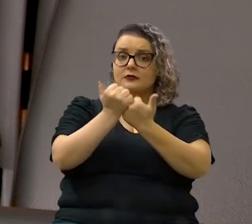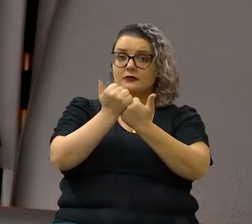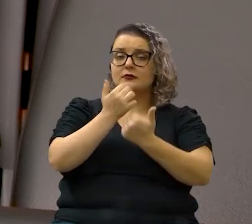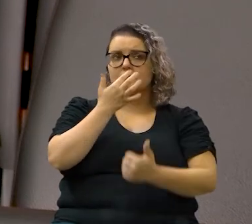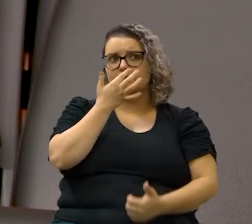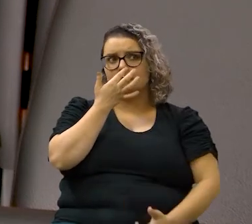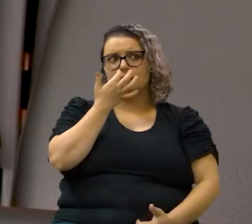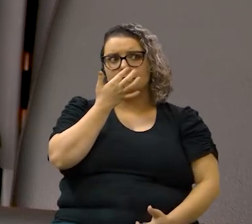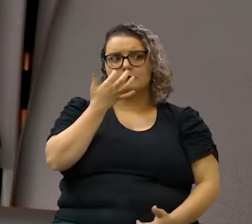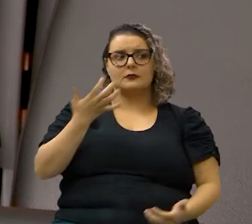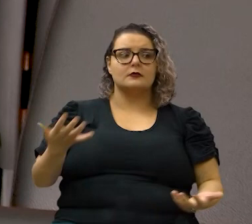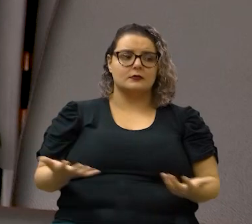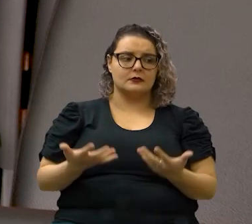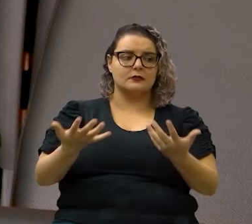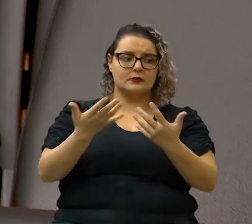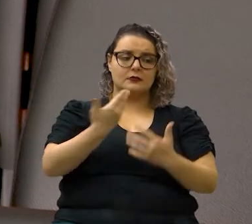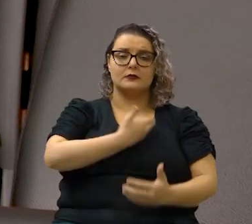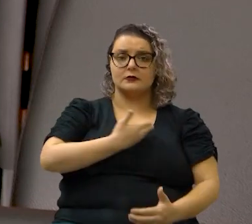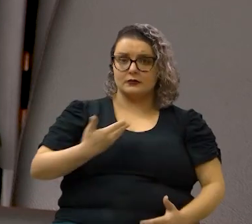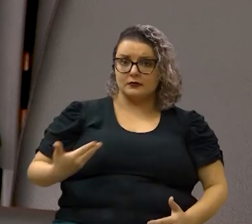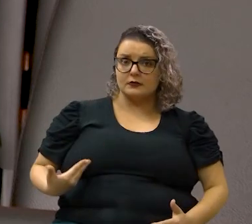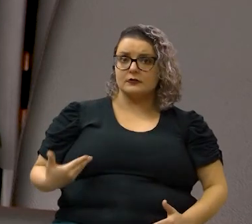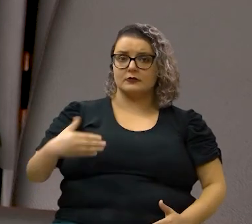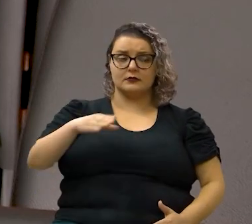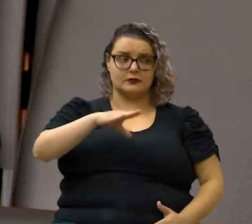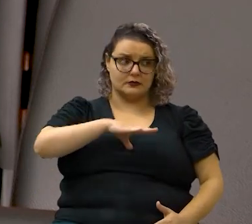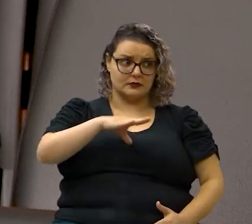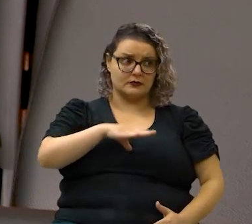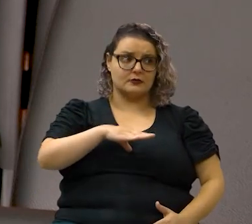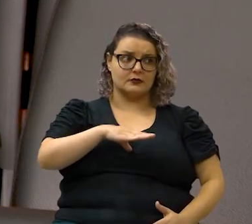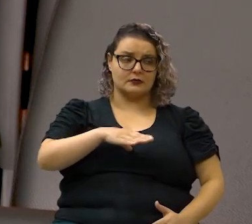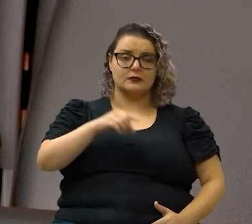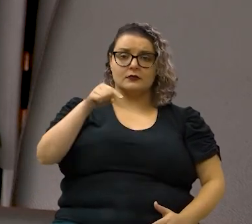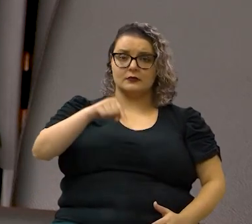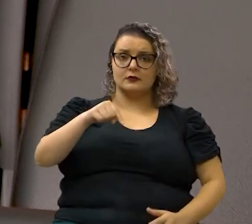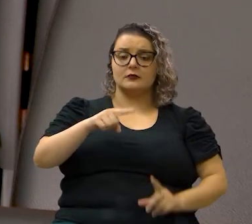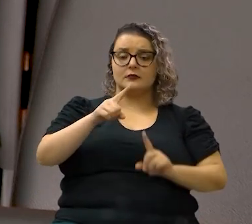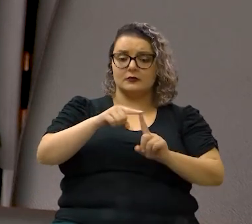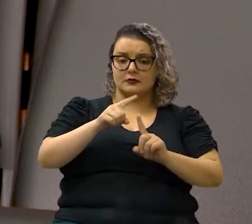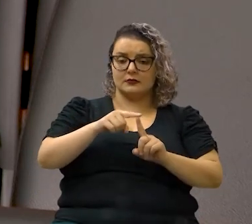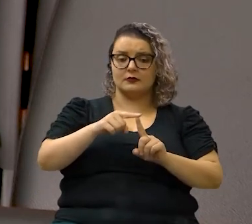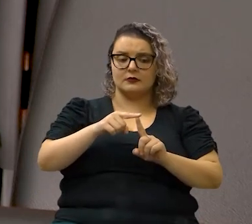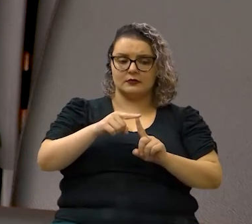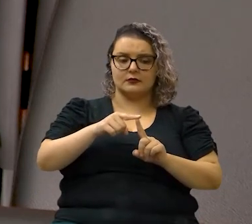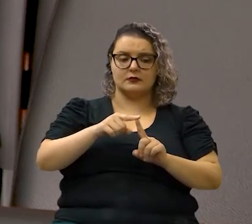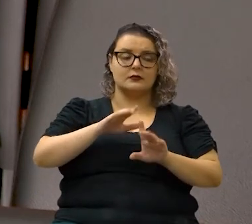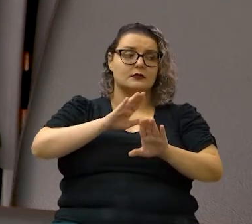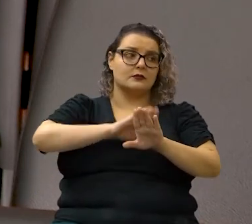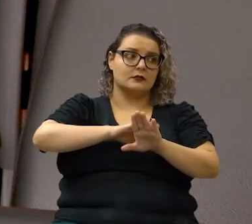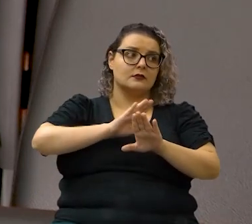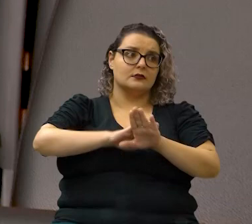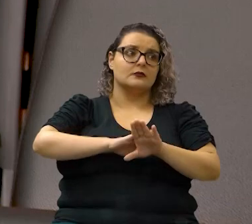apoio por iniciativa do governo municipal a esse tipo de